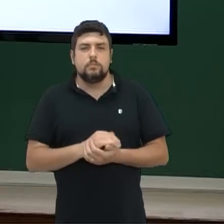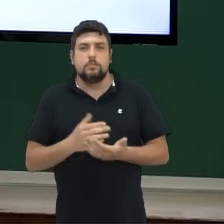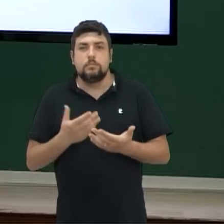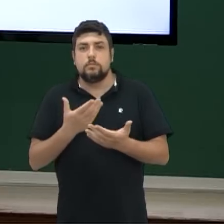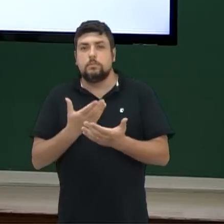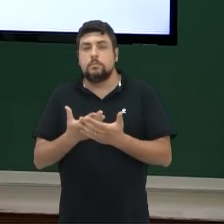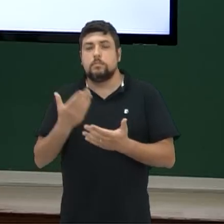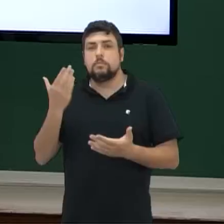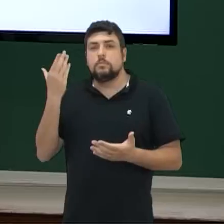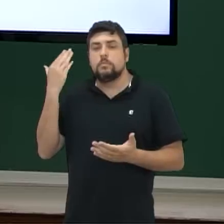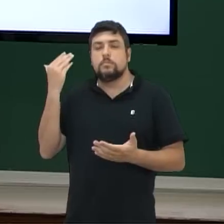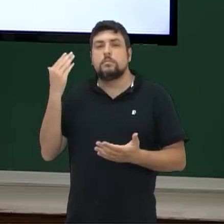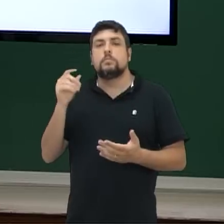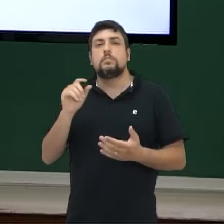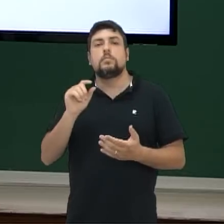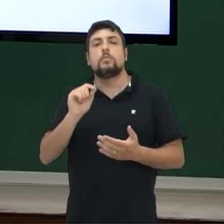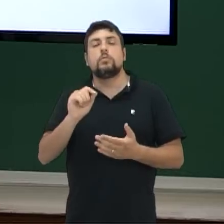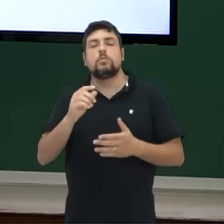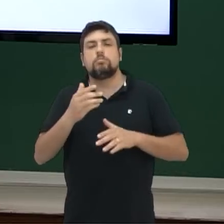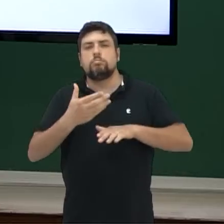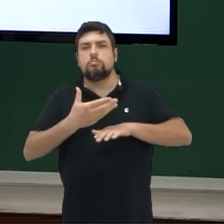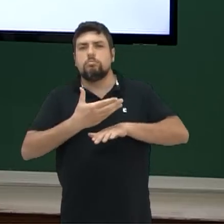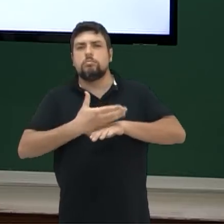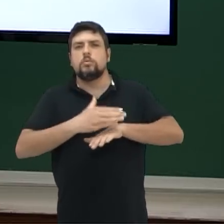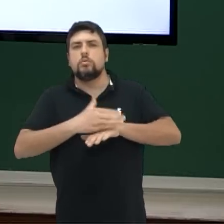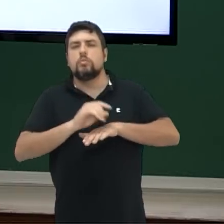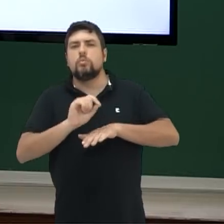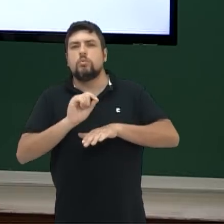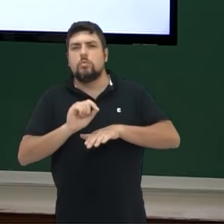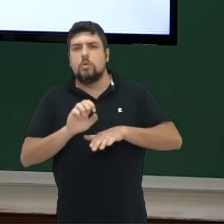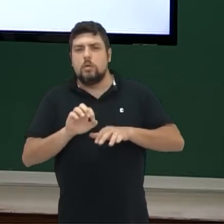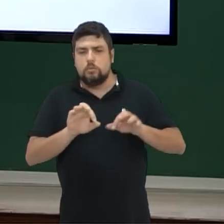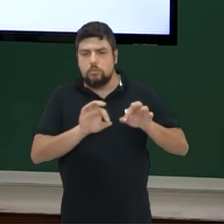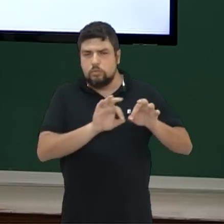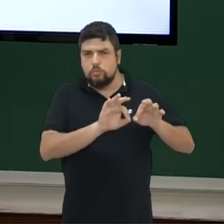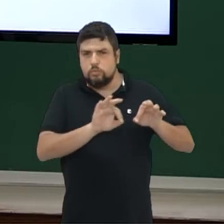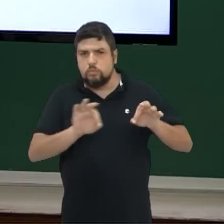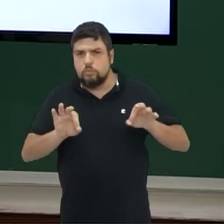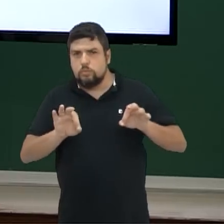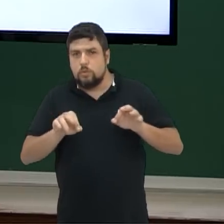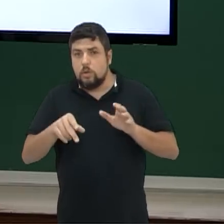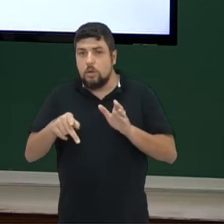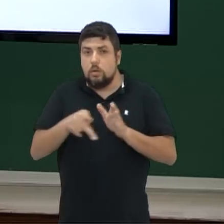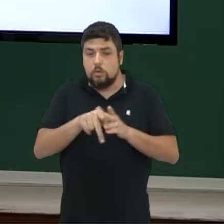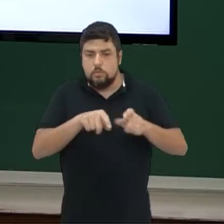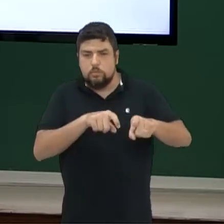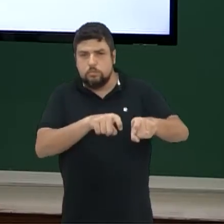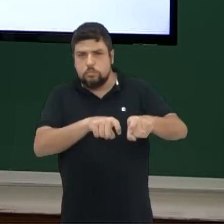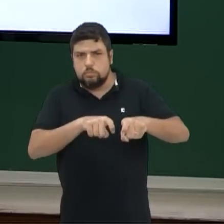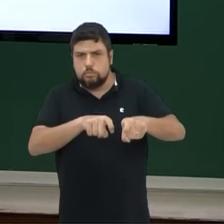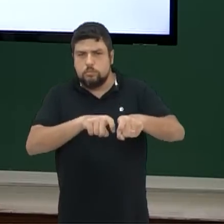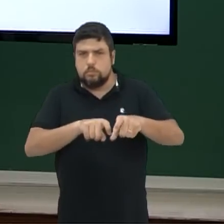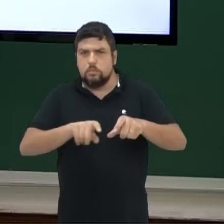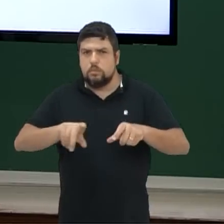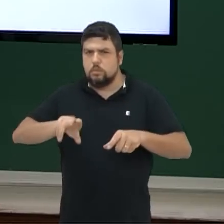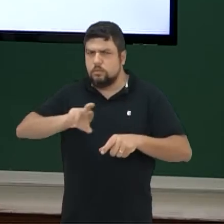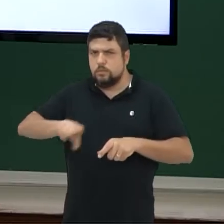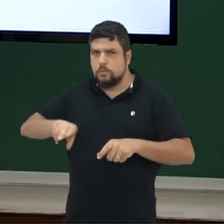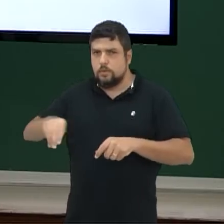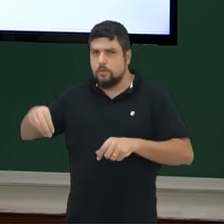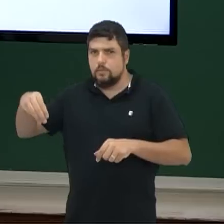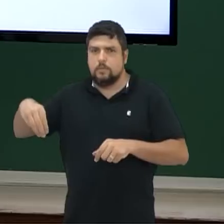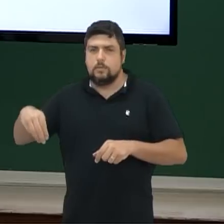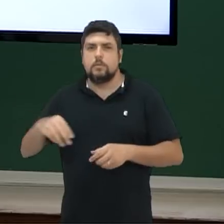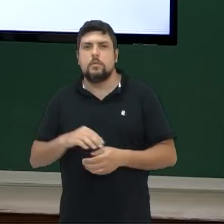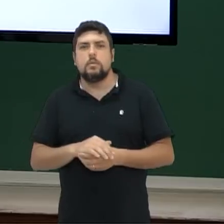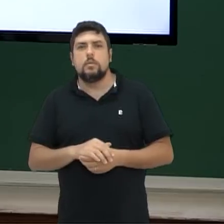aula, a gente trabalhou transformações de unidades agrárias não métricas usando diferentes unidades agrárias e a gente